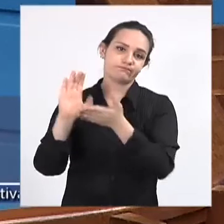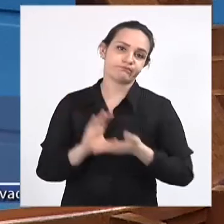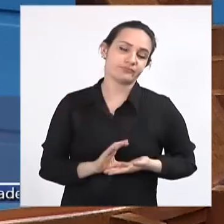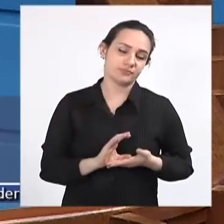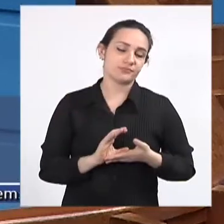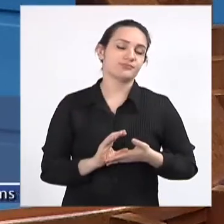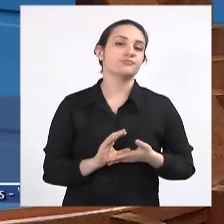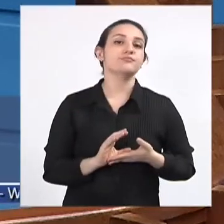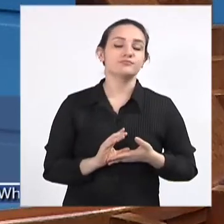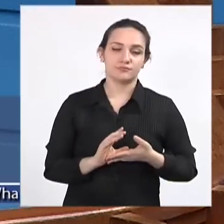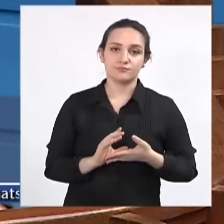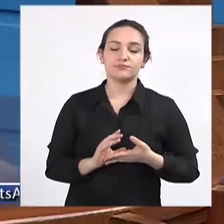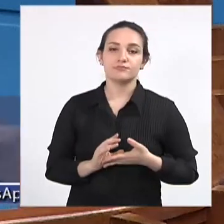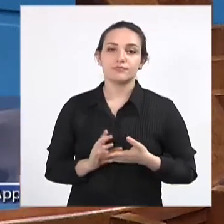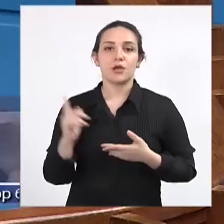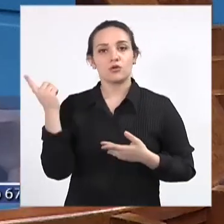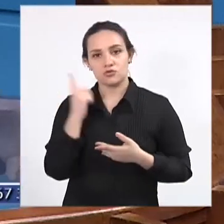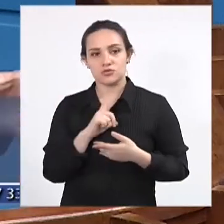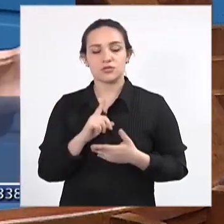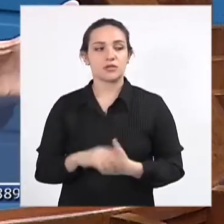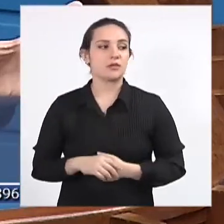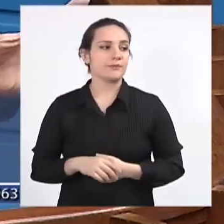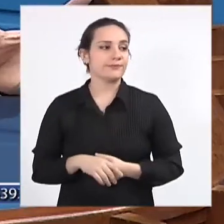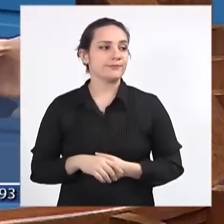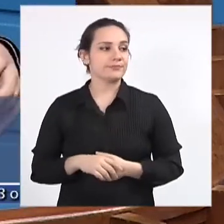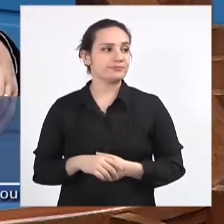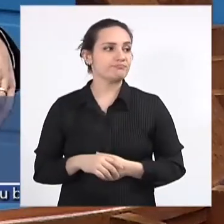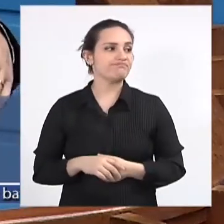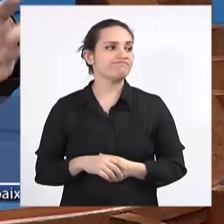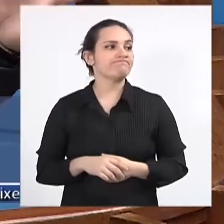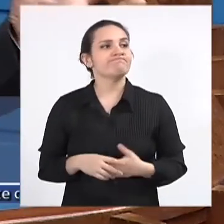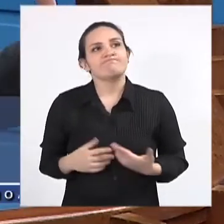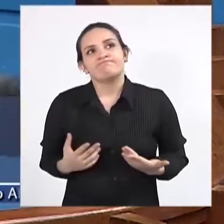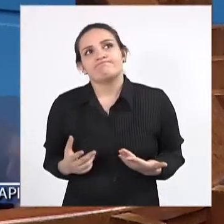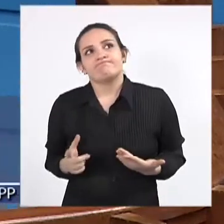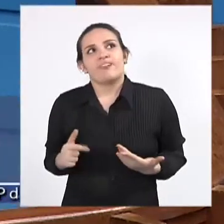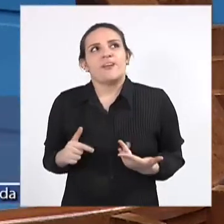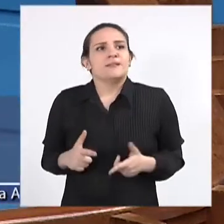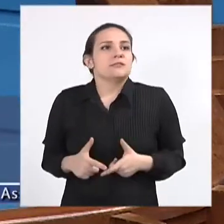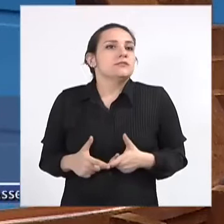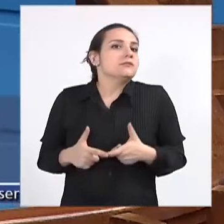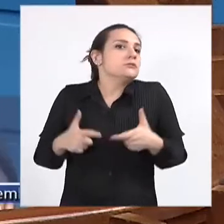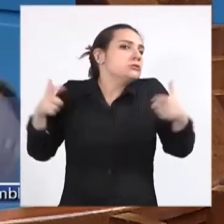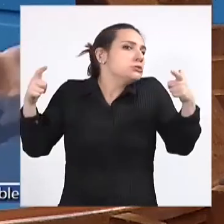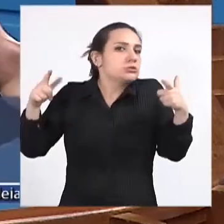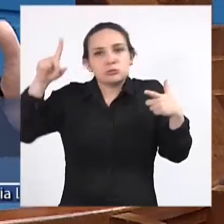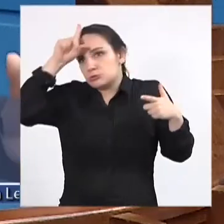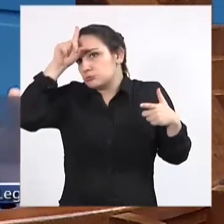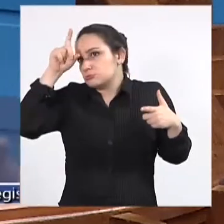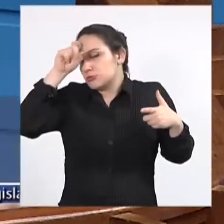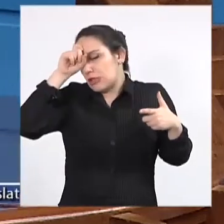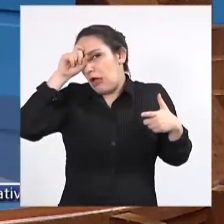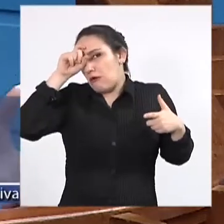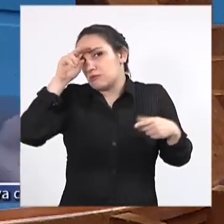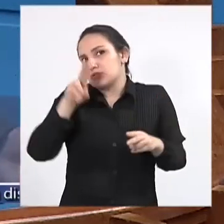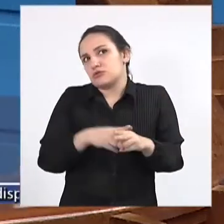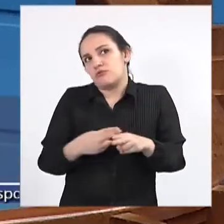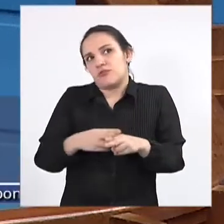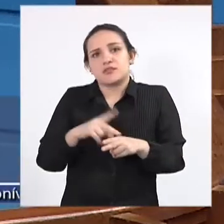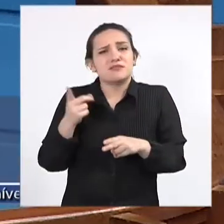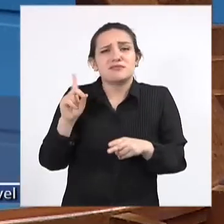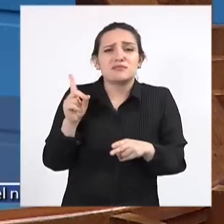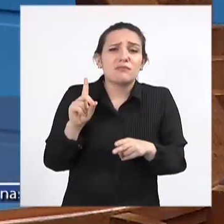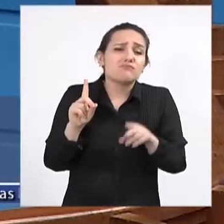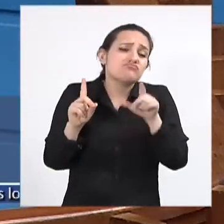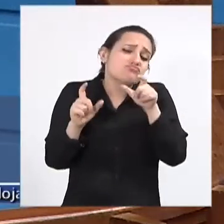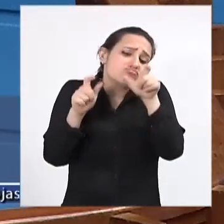carrear verbas que visem a ter não um grande hospital, um grande elefante branco, mas uma unidade de